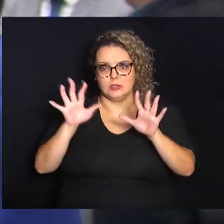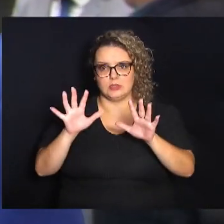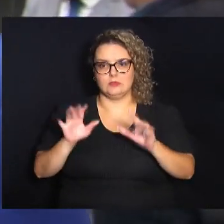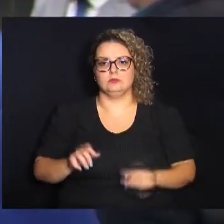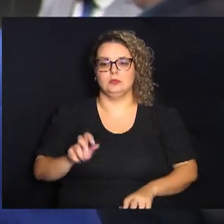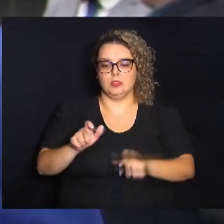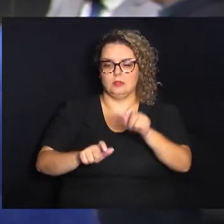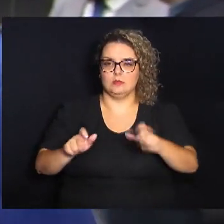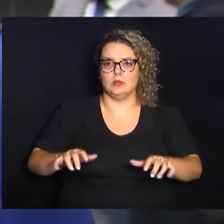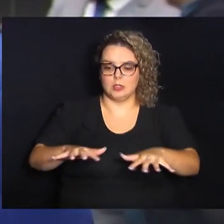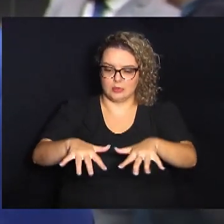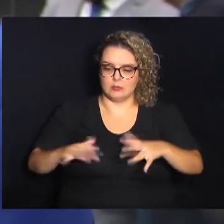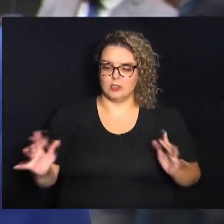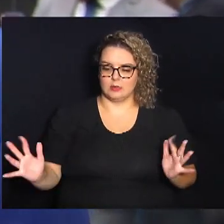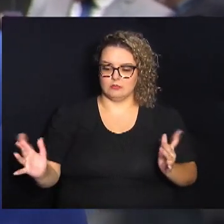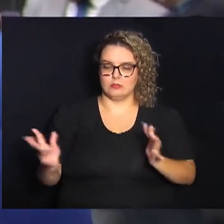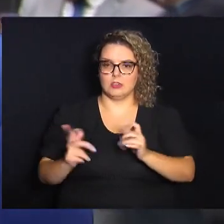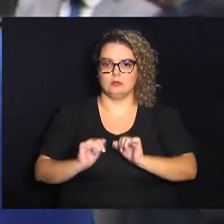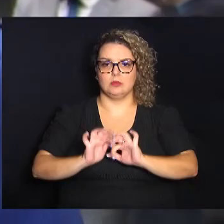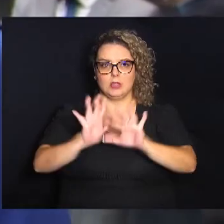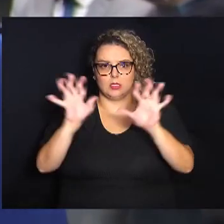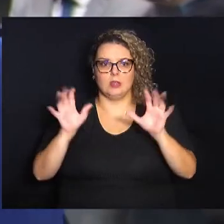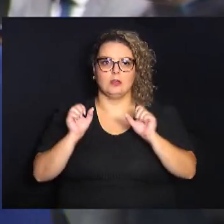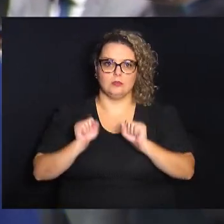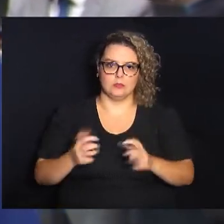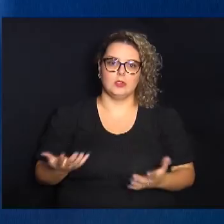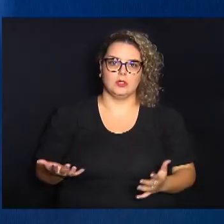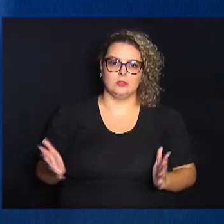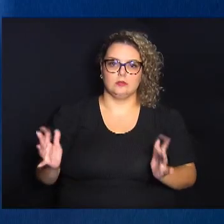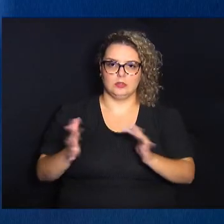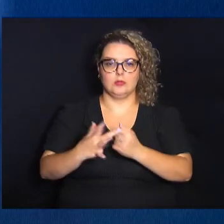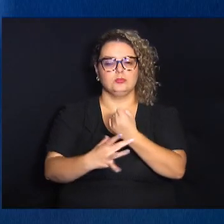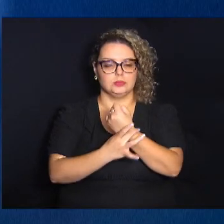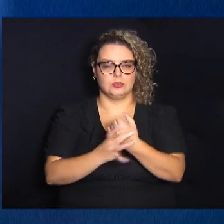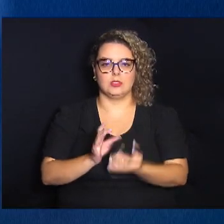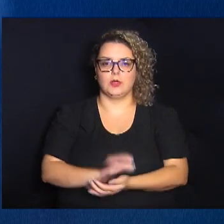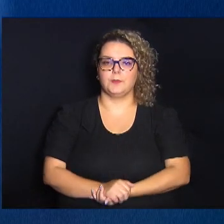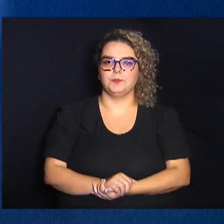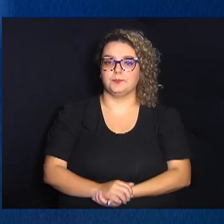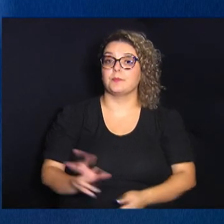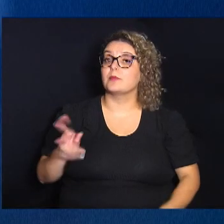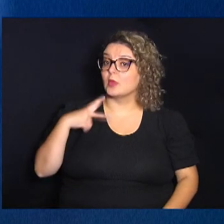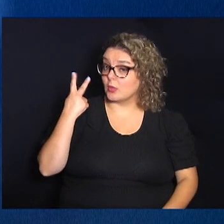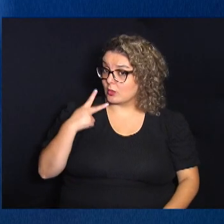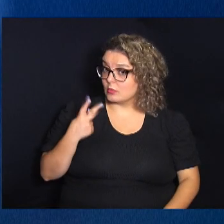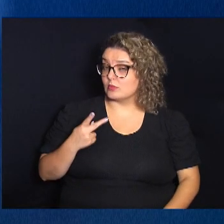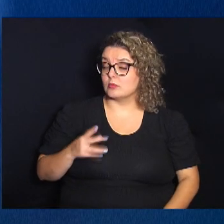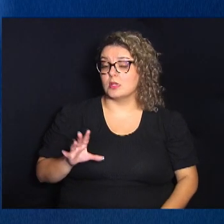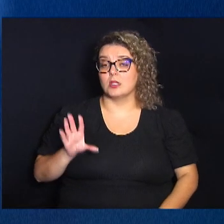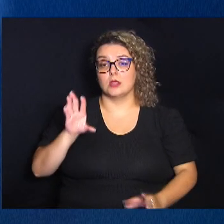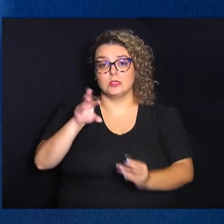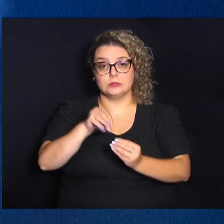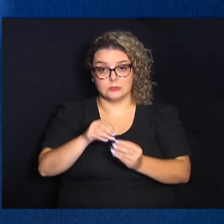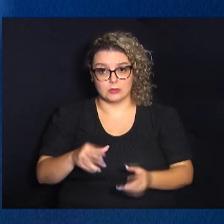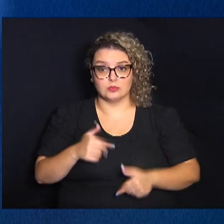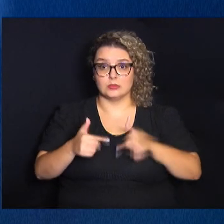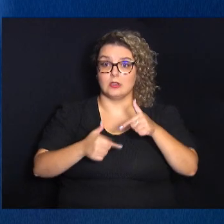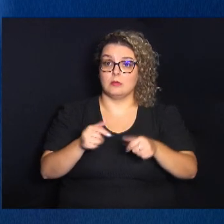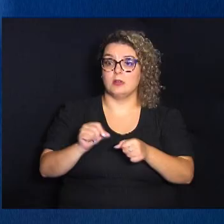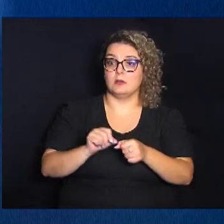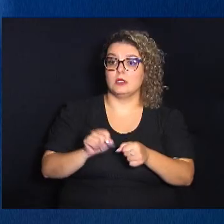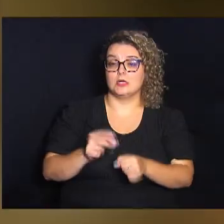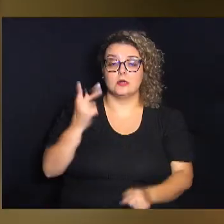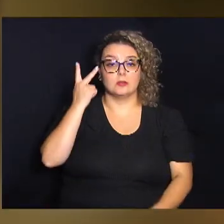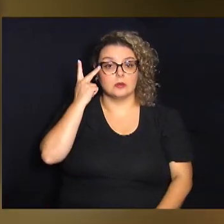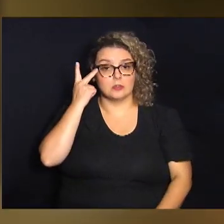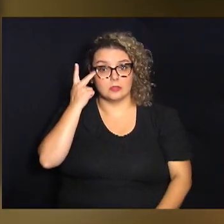aquela faixa de pedestre que está iluminada e poder atravessar com segurança. O parlamentar ainda exemplificou o trabalho realizado na cidade de